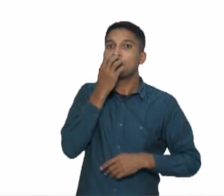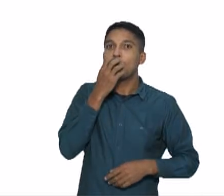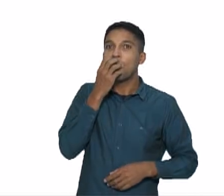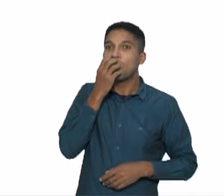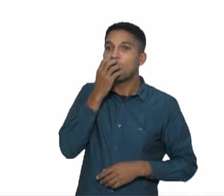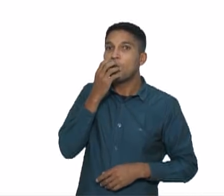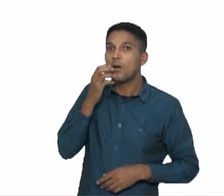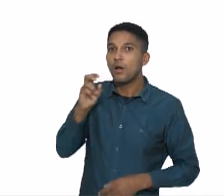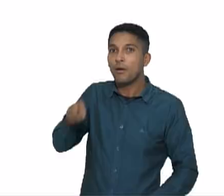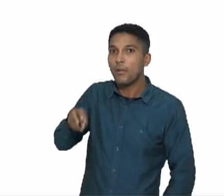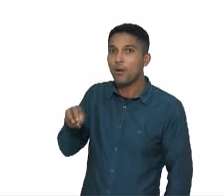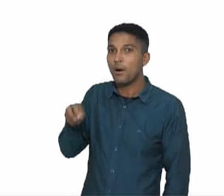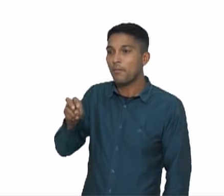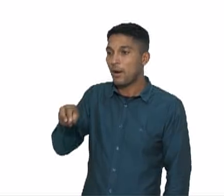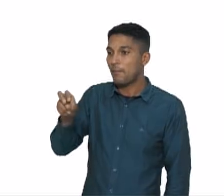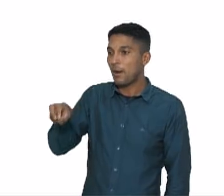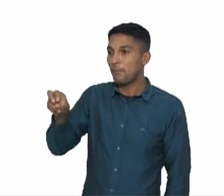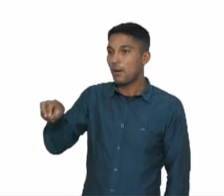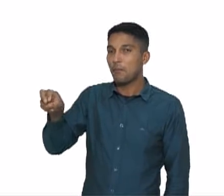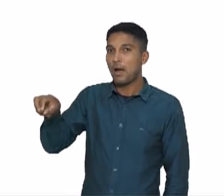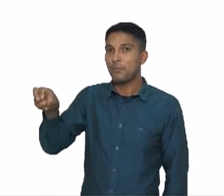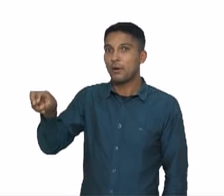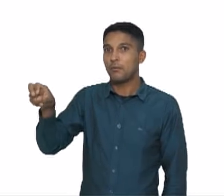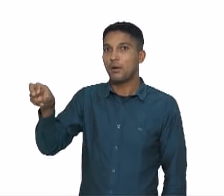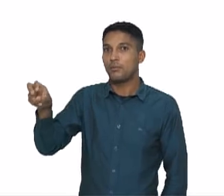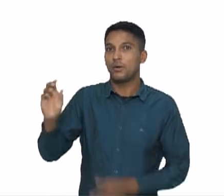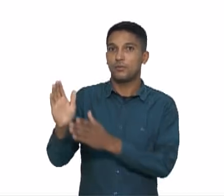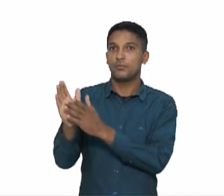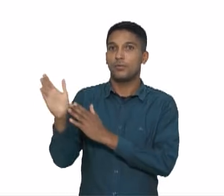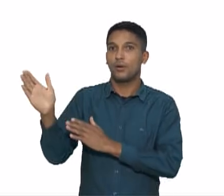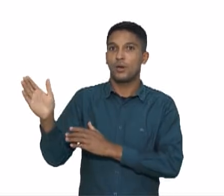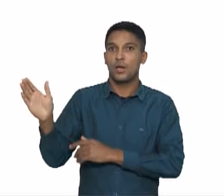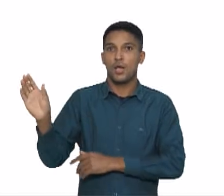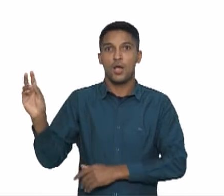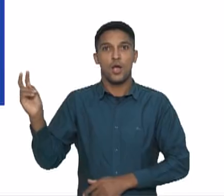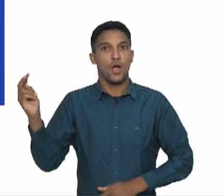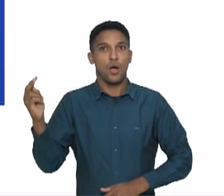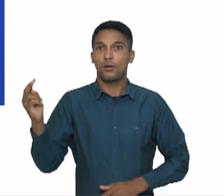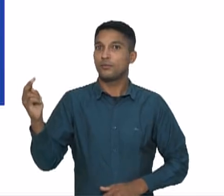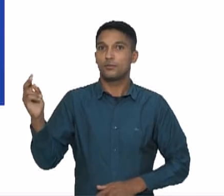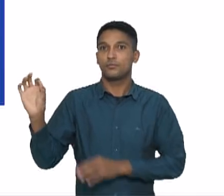ele foi mais forte que ela. Nenhuma vez olhou para trás.